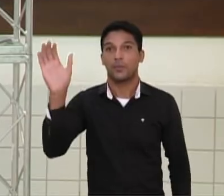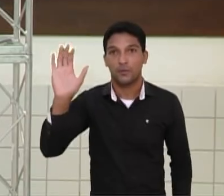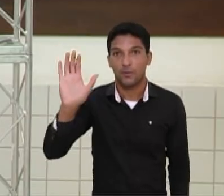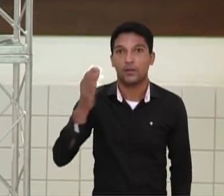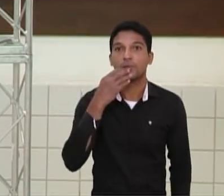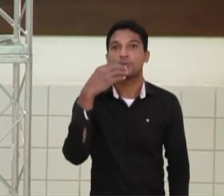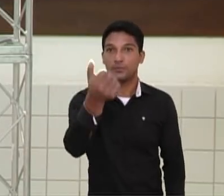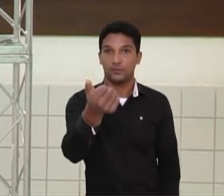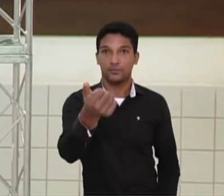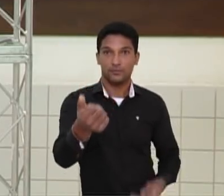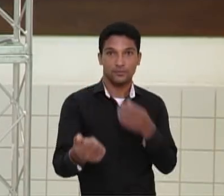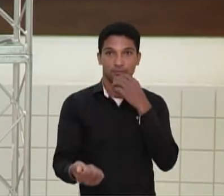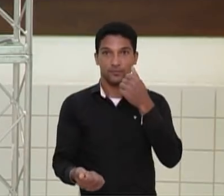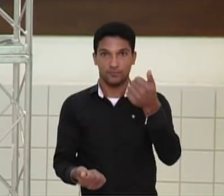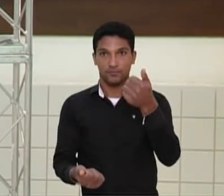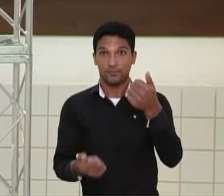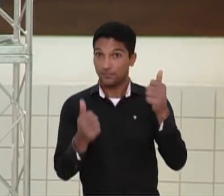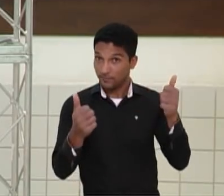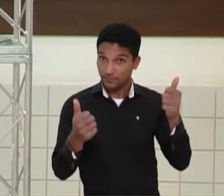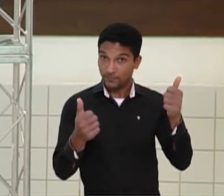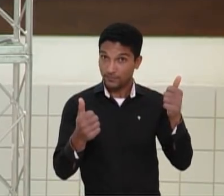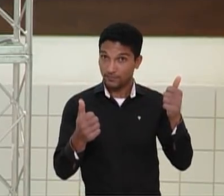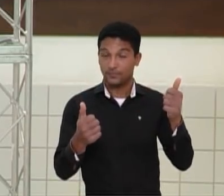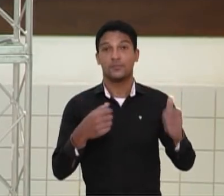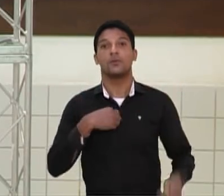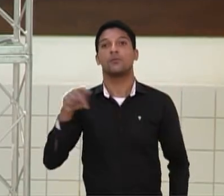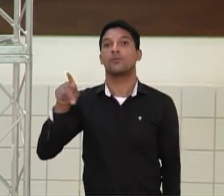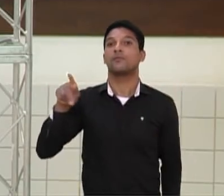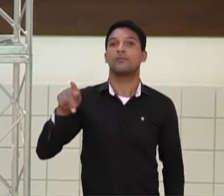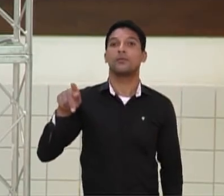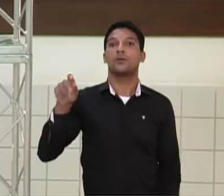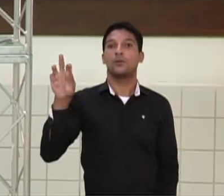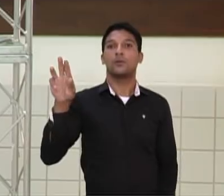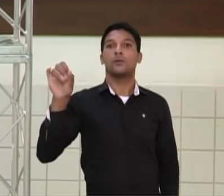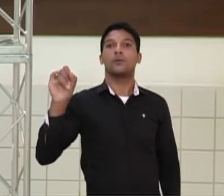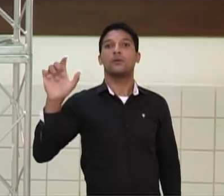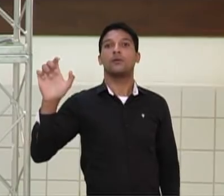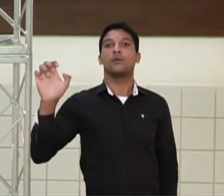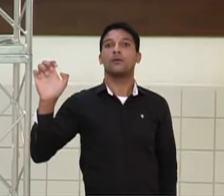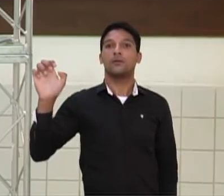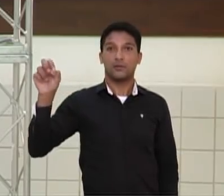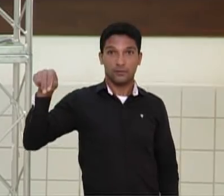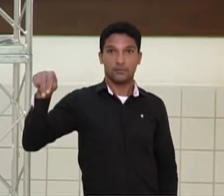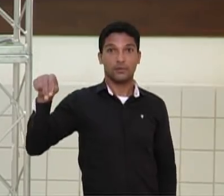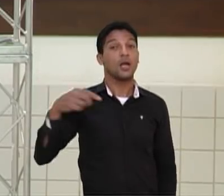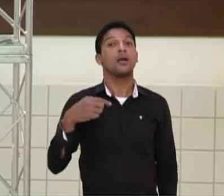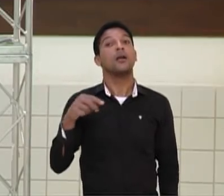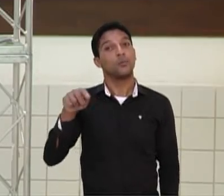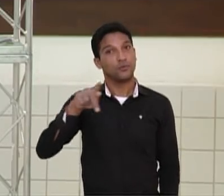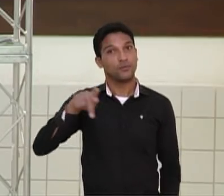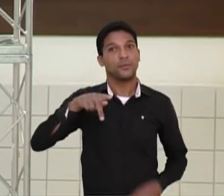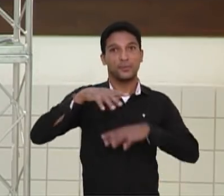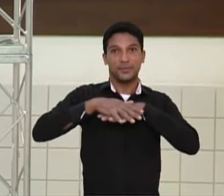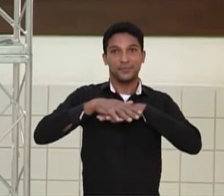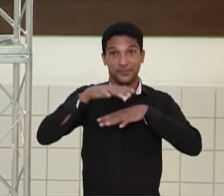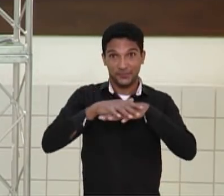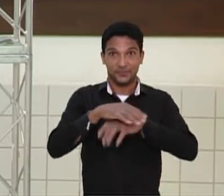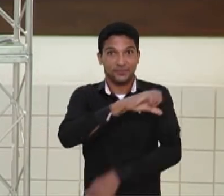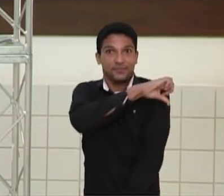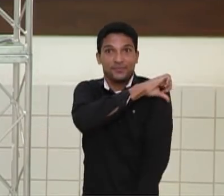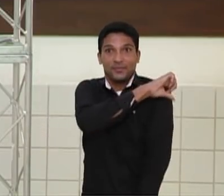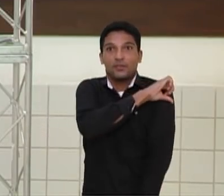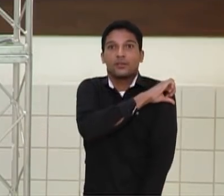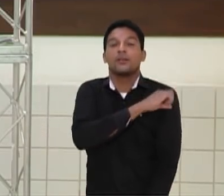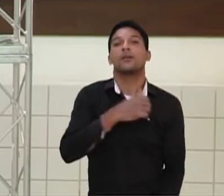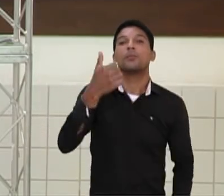Olá, tudo bom? Como você está? Eu sou o professor William, professor de matemática do 9º ano, e antes de iniciarmos a nossa aula, eu tenho alguns recados